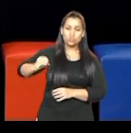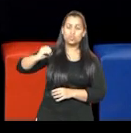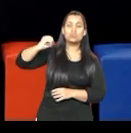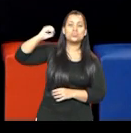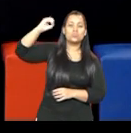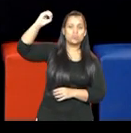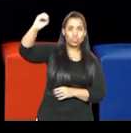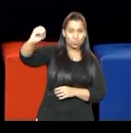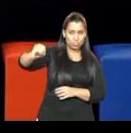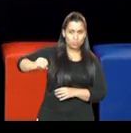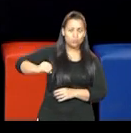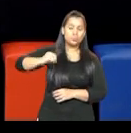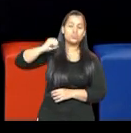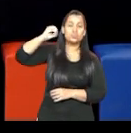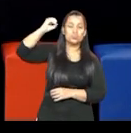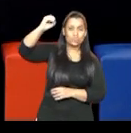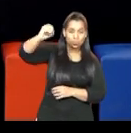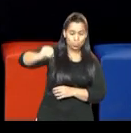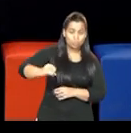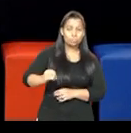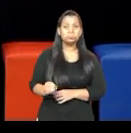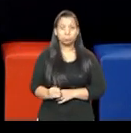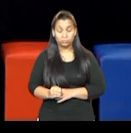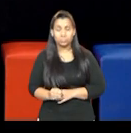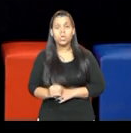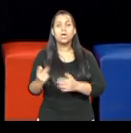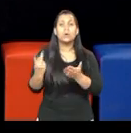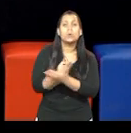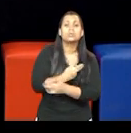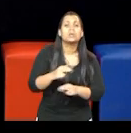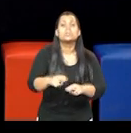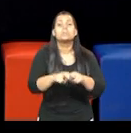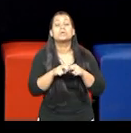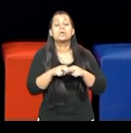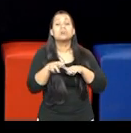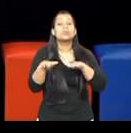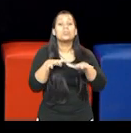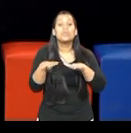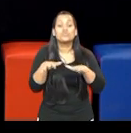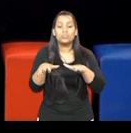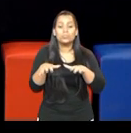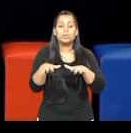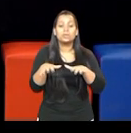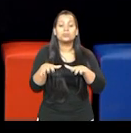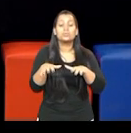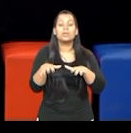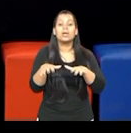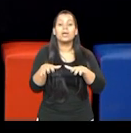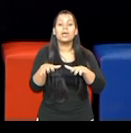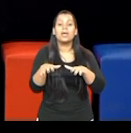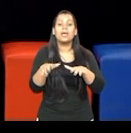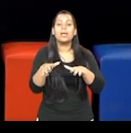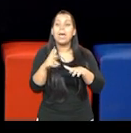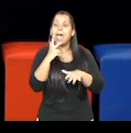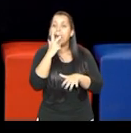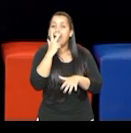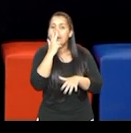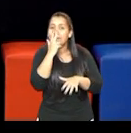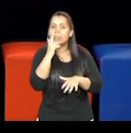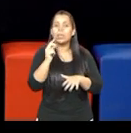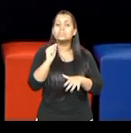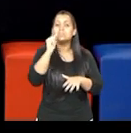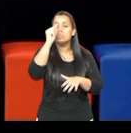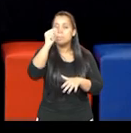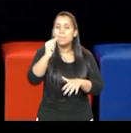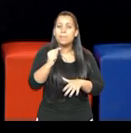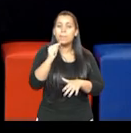dia todos os dias. Isso acontece por causa de um movimento que é de movimentação aparente. É um